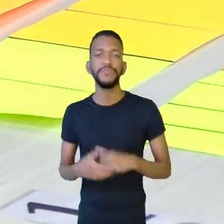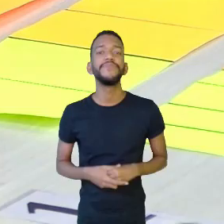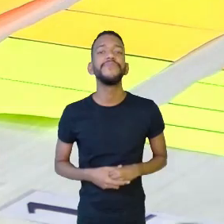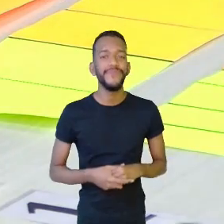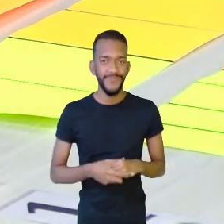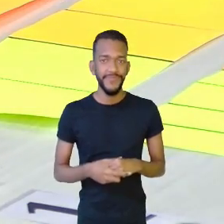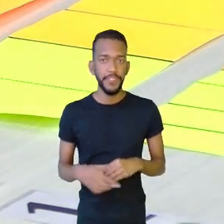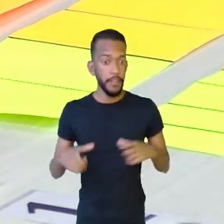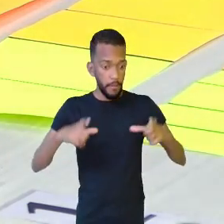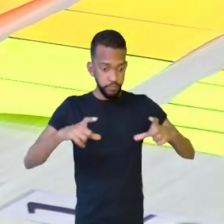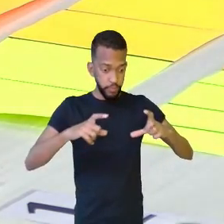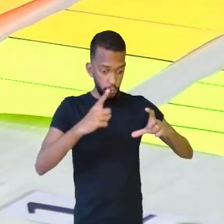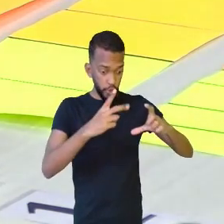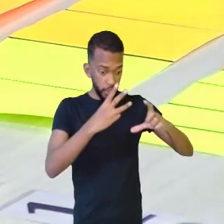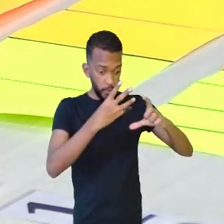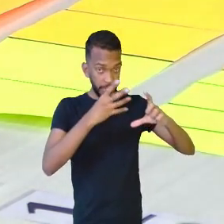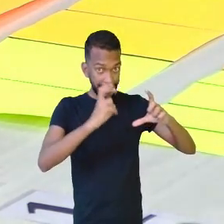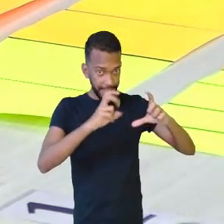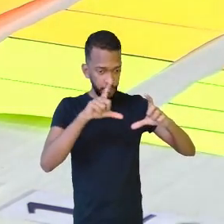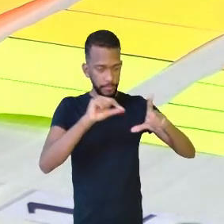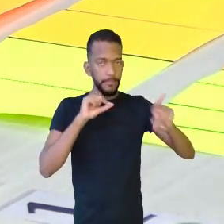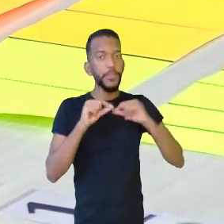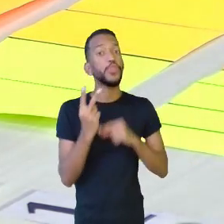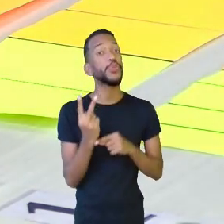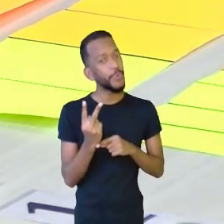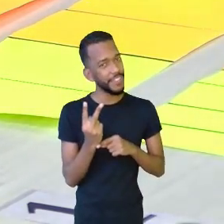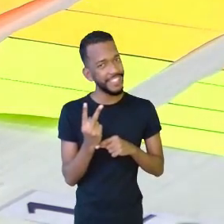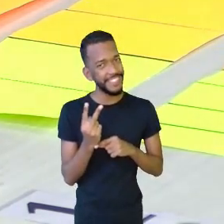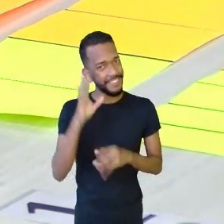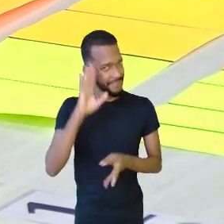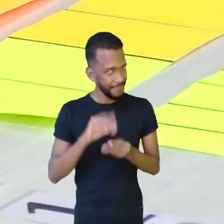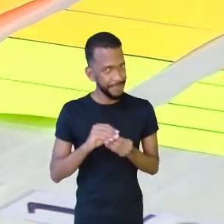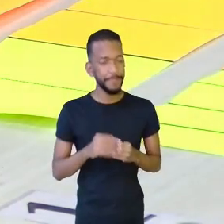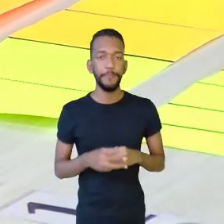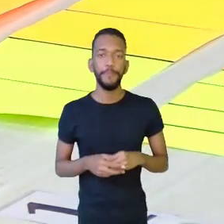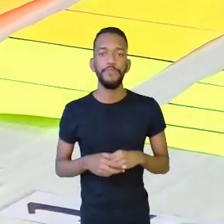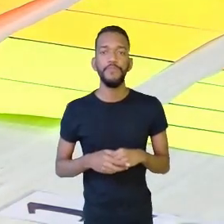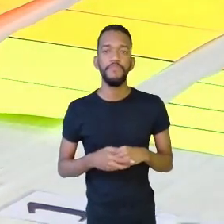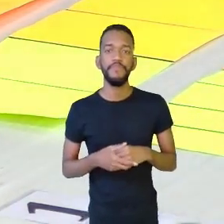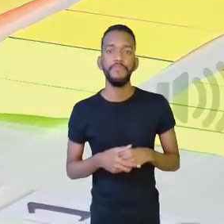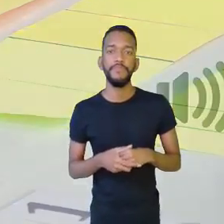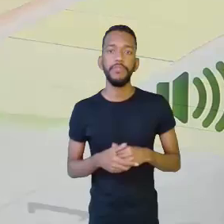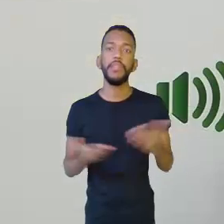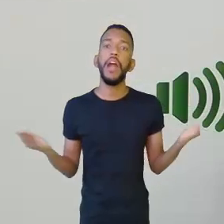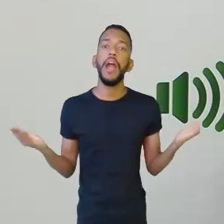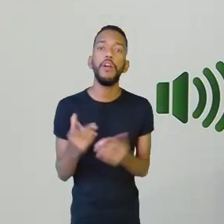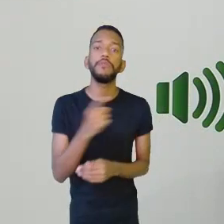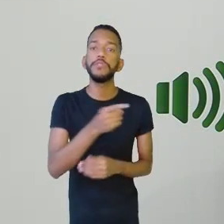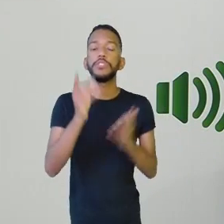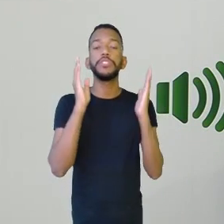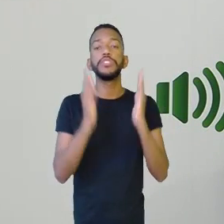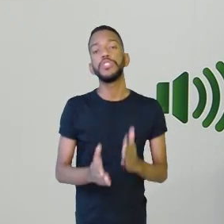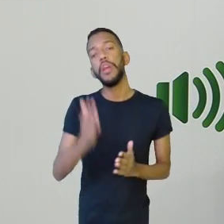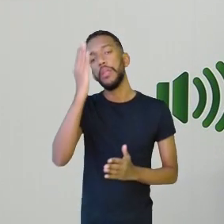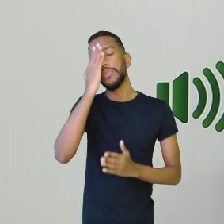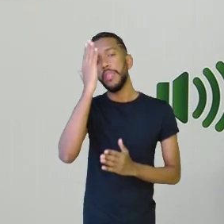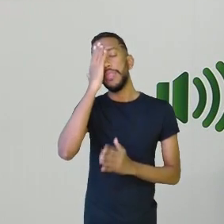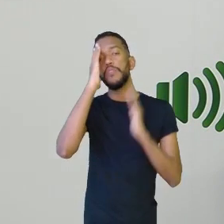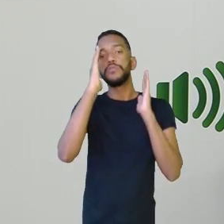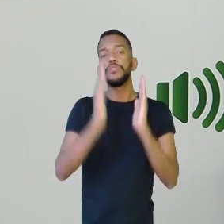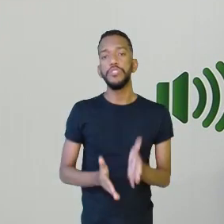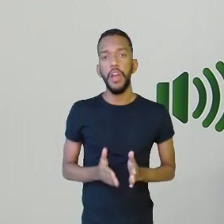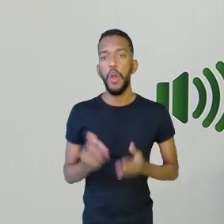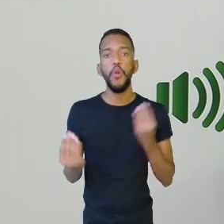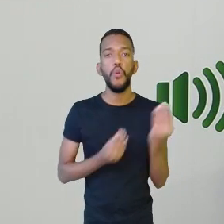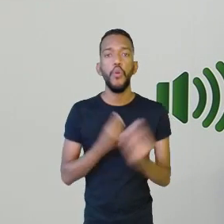2/5, tá bom? Então, agora que vocês já compreenderam como é que